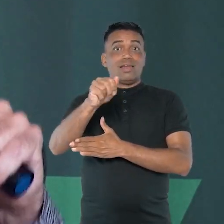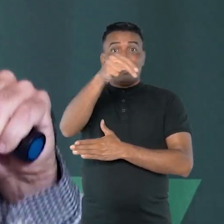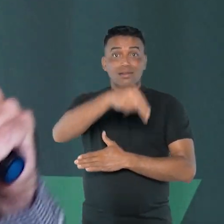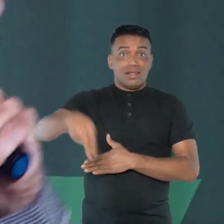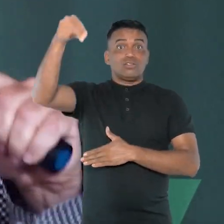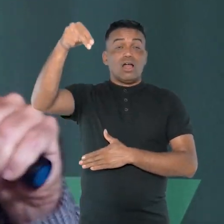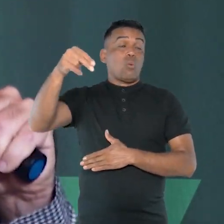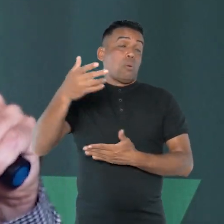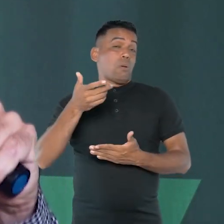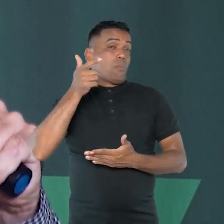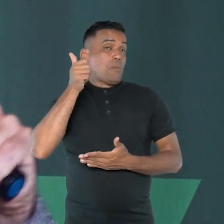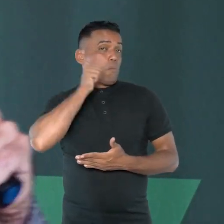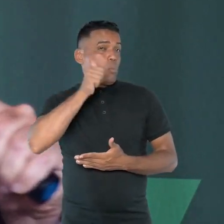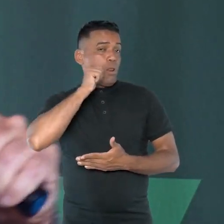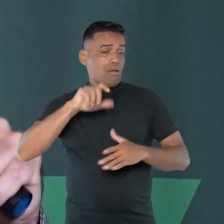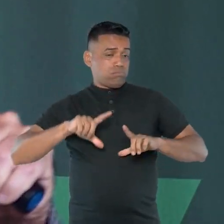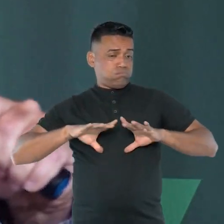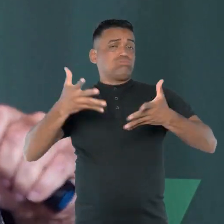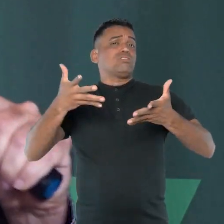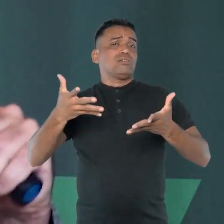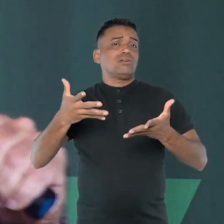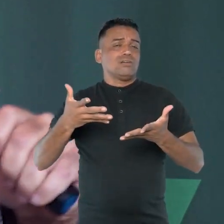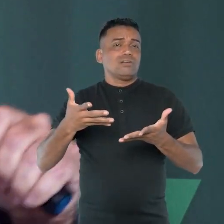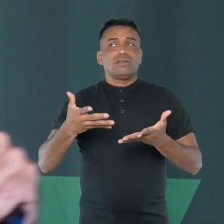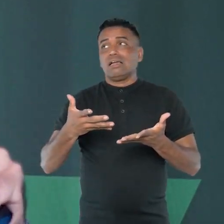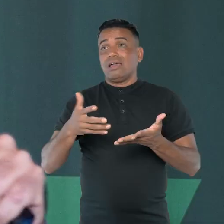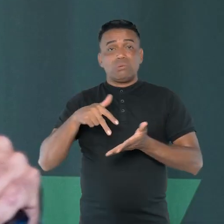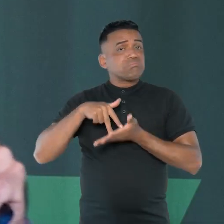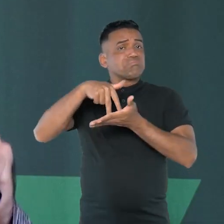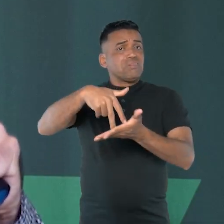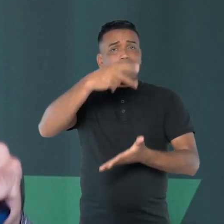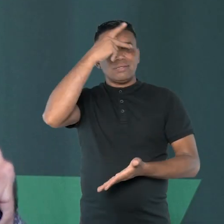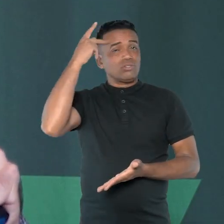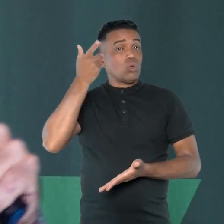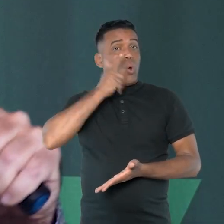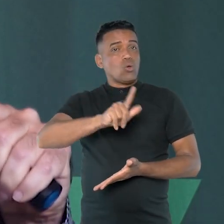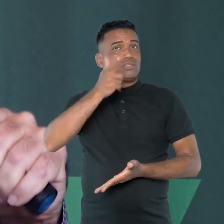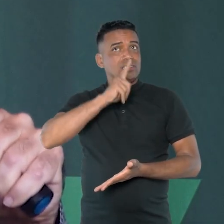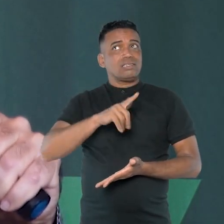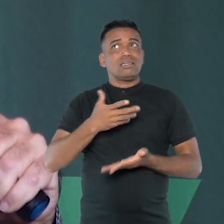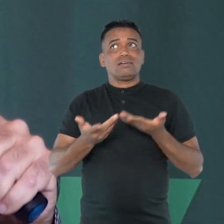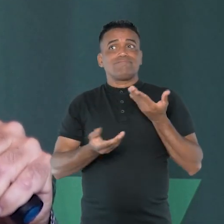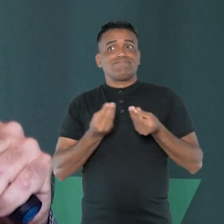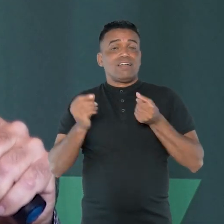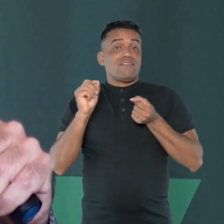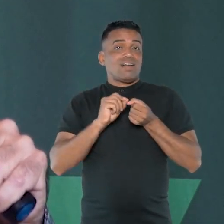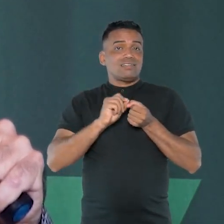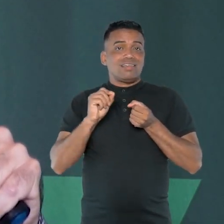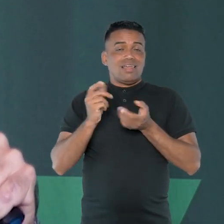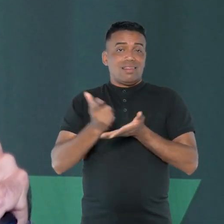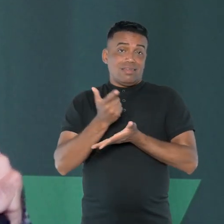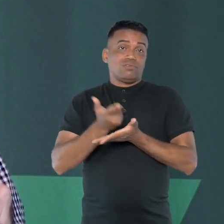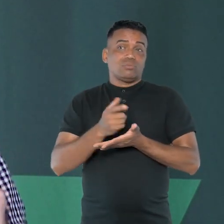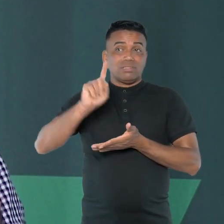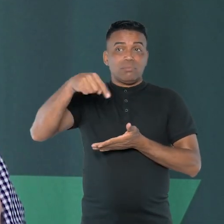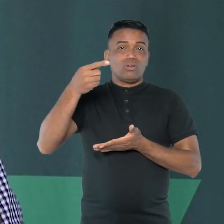que vem depois. Eu acho que era uma mulher muito à frente do seu tempo. Então, isso eu falei, é uma figura inexistente. Assim, uma figura que conseguia fazer livros